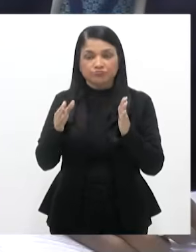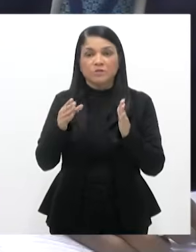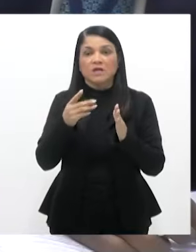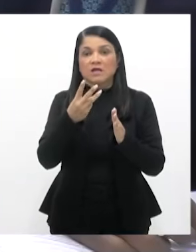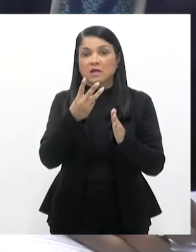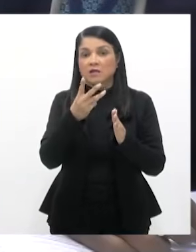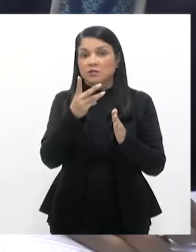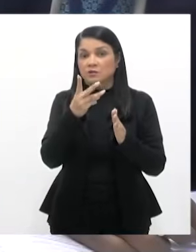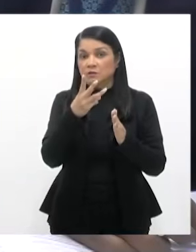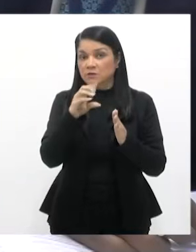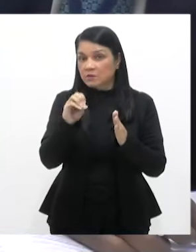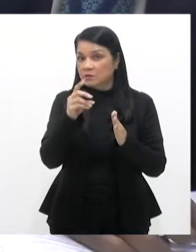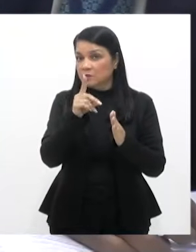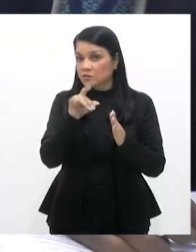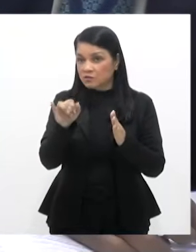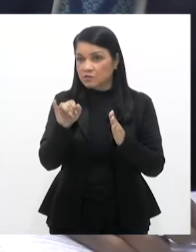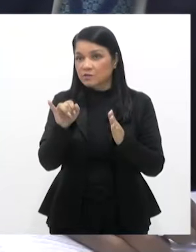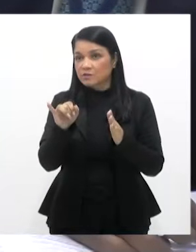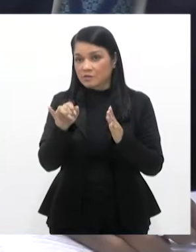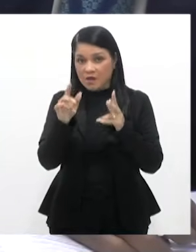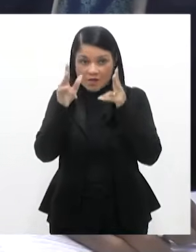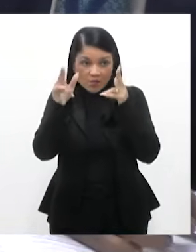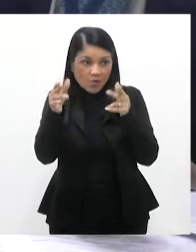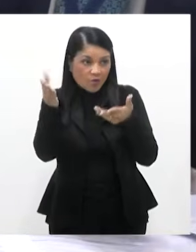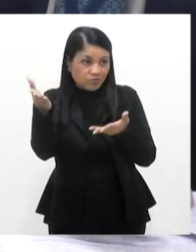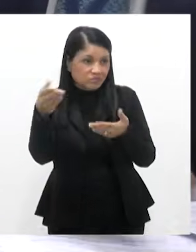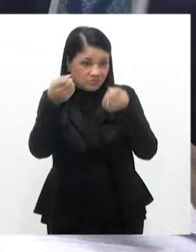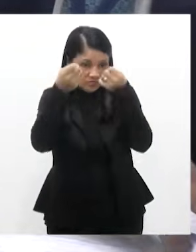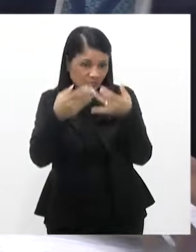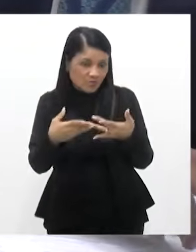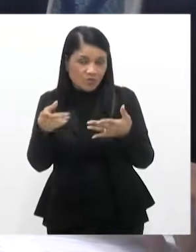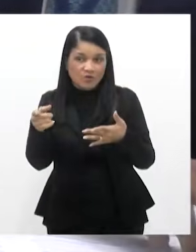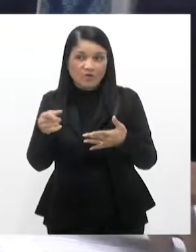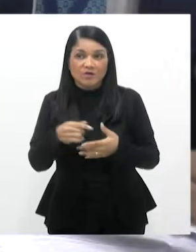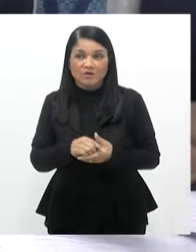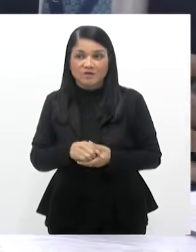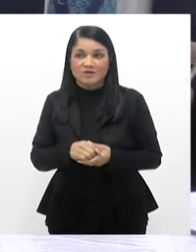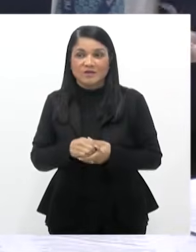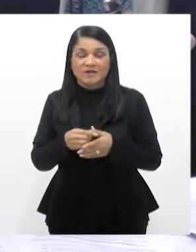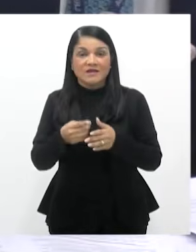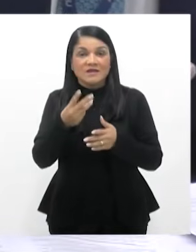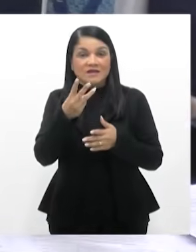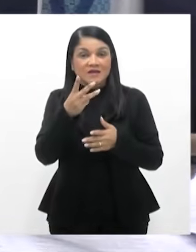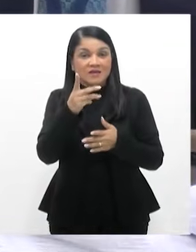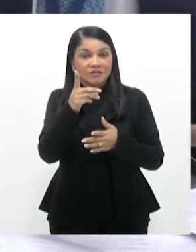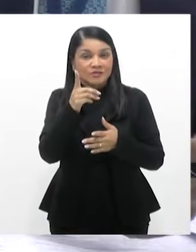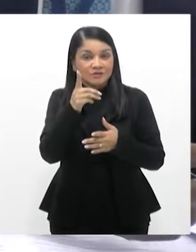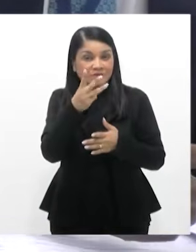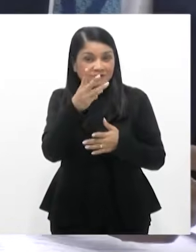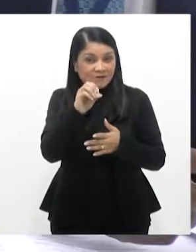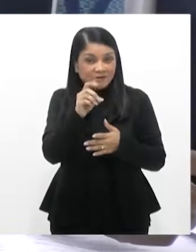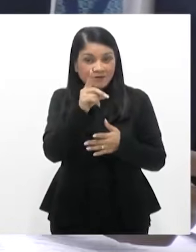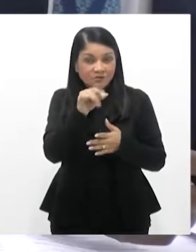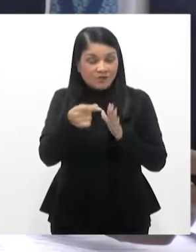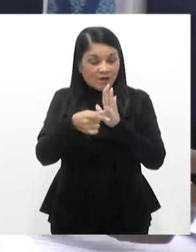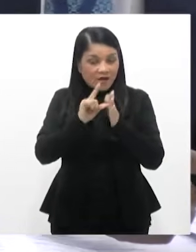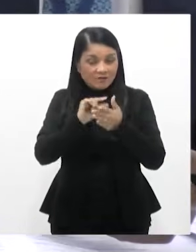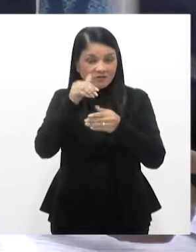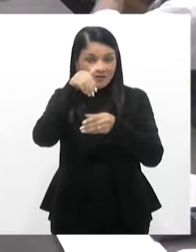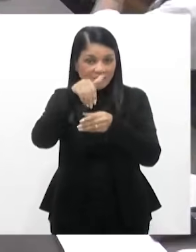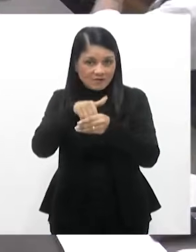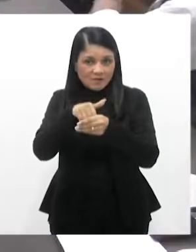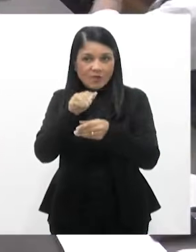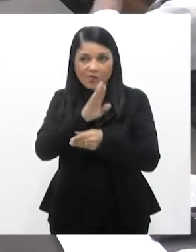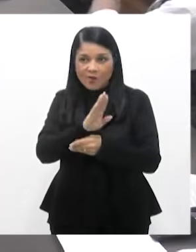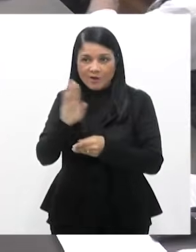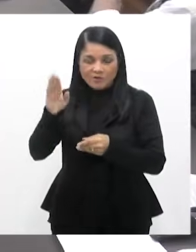Deputado assim, Jorge Felipe Neto, seja vai dar bem-vindo. exatamente o mesmo. Porque seriam 30 dias antes da eleição que os candidatos Está estariam fora de